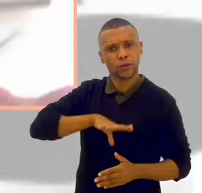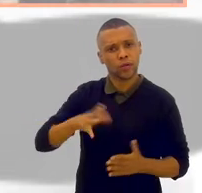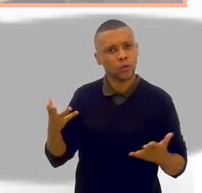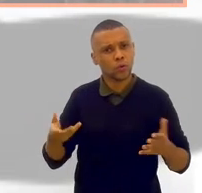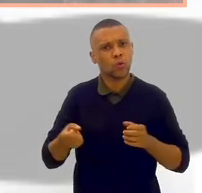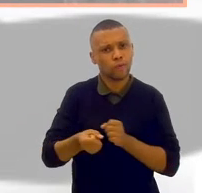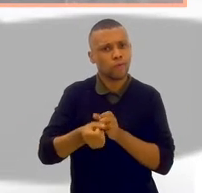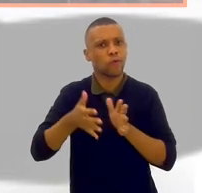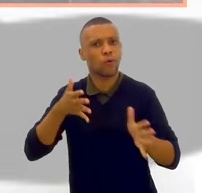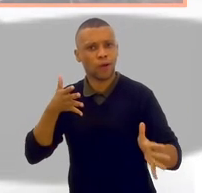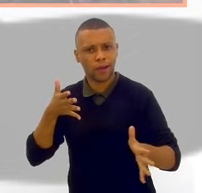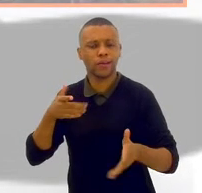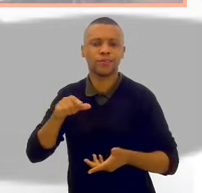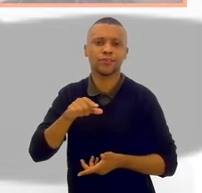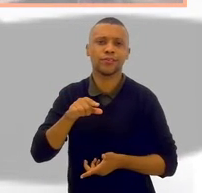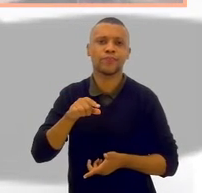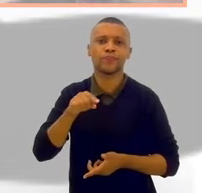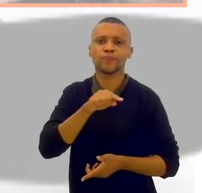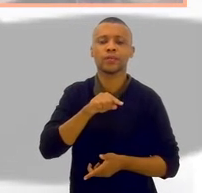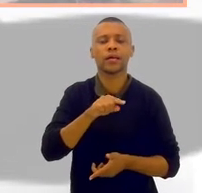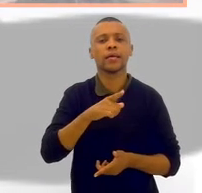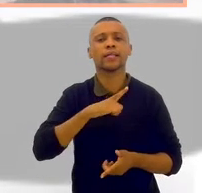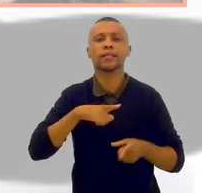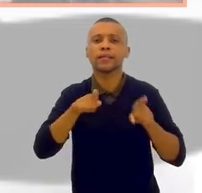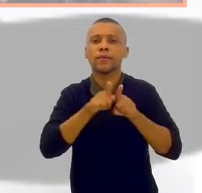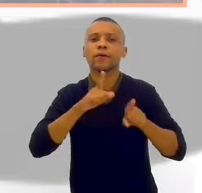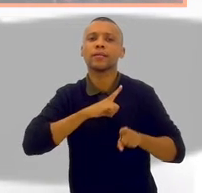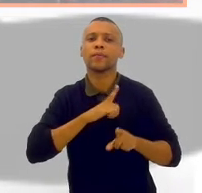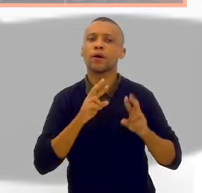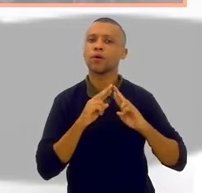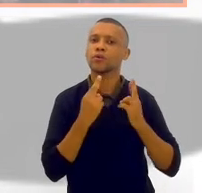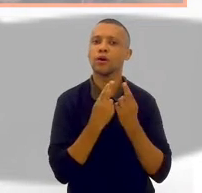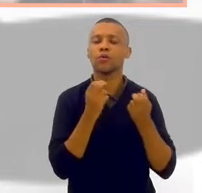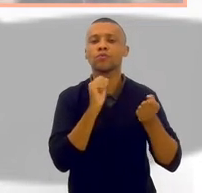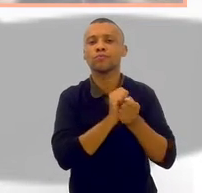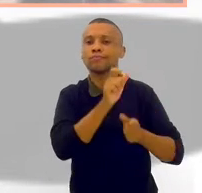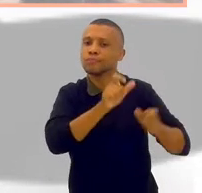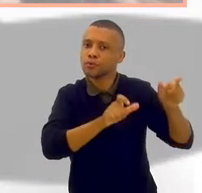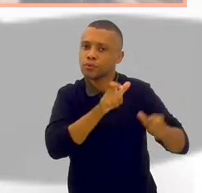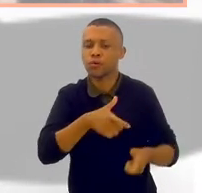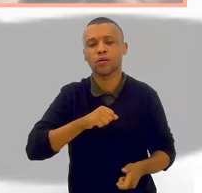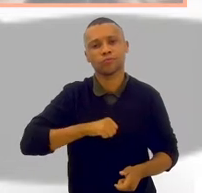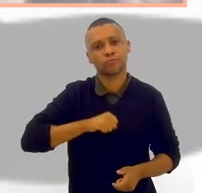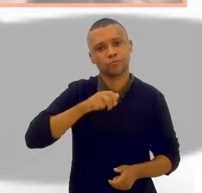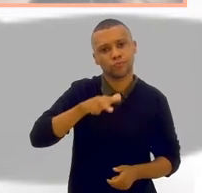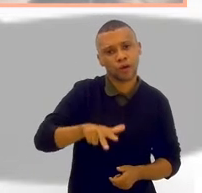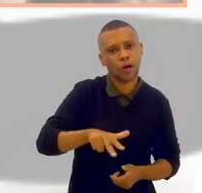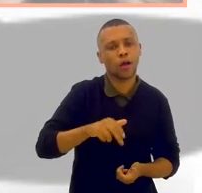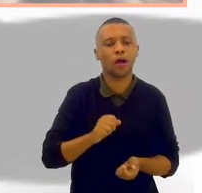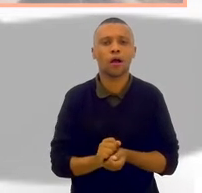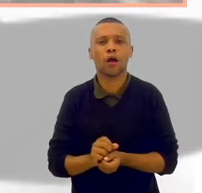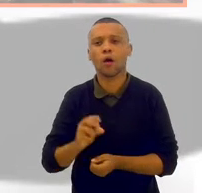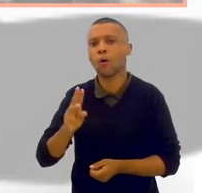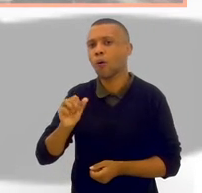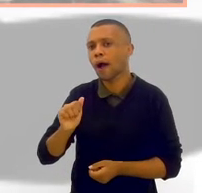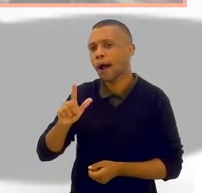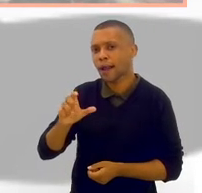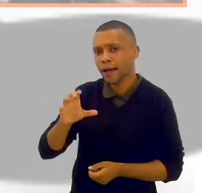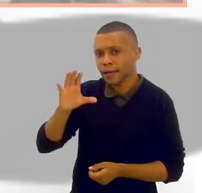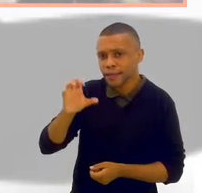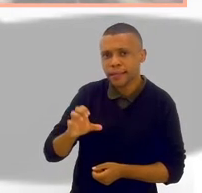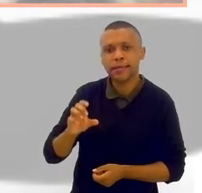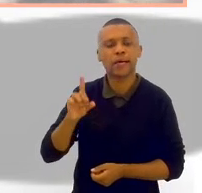Portugal, com a Teo Parente, com o Wallace Moura nos Estados Unidos,